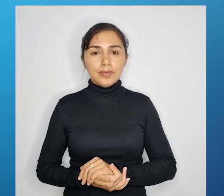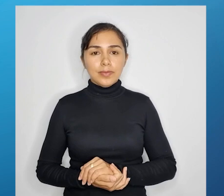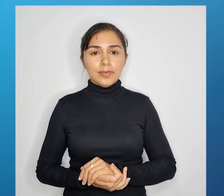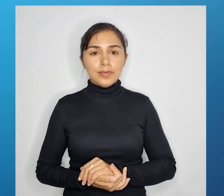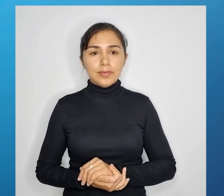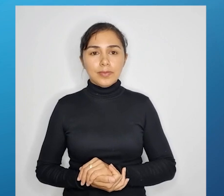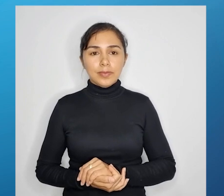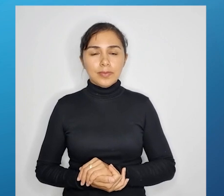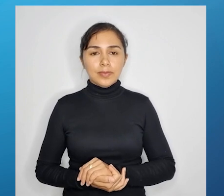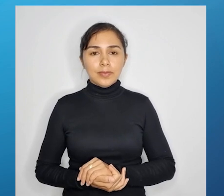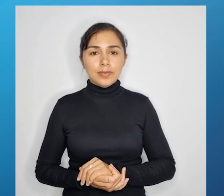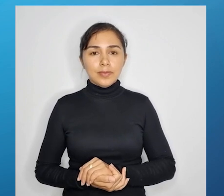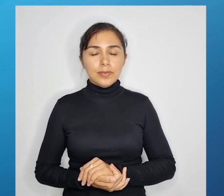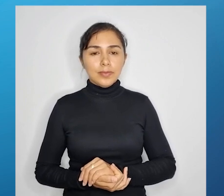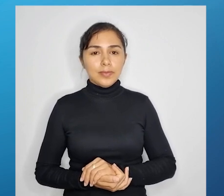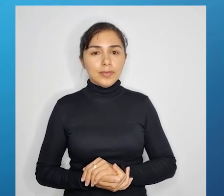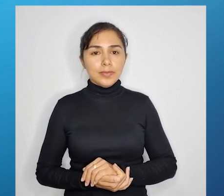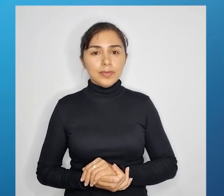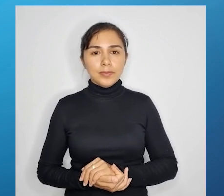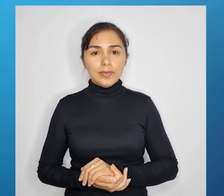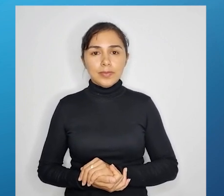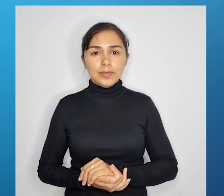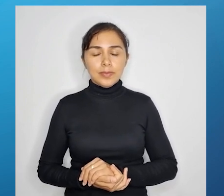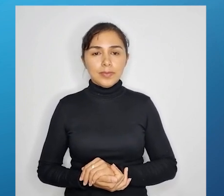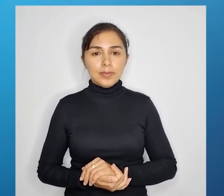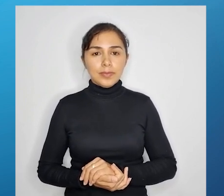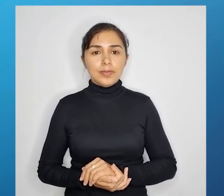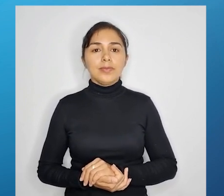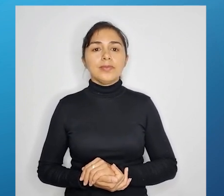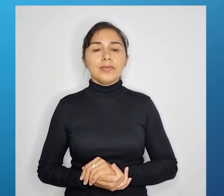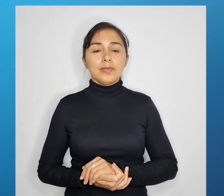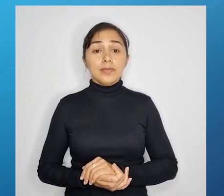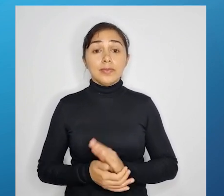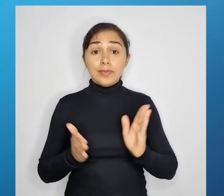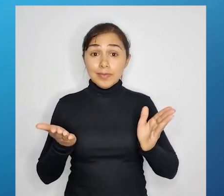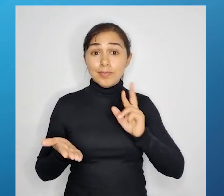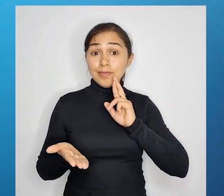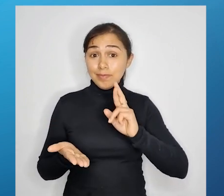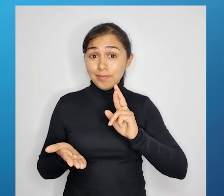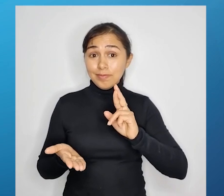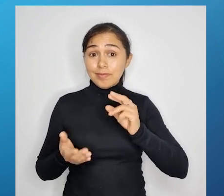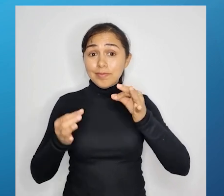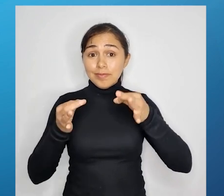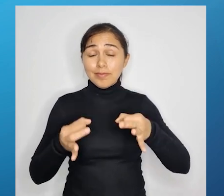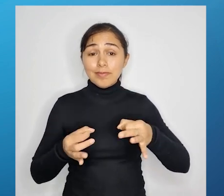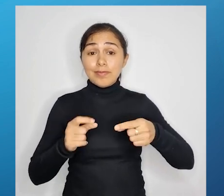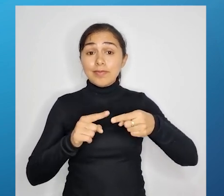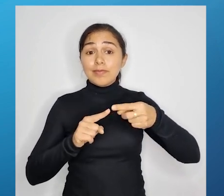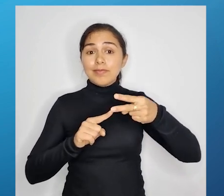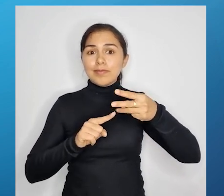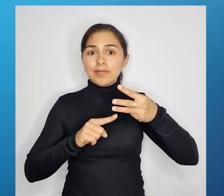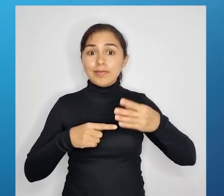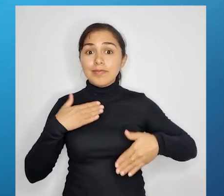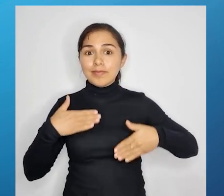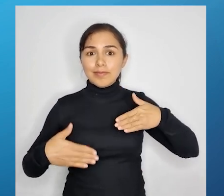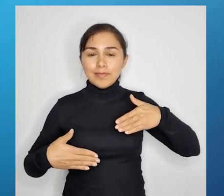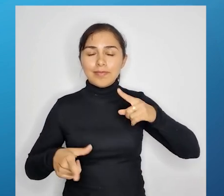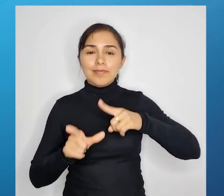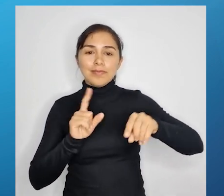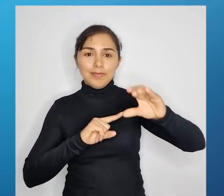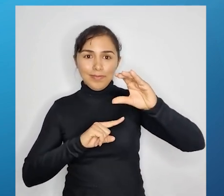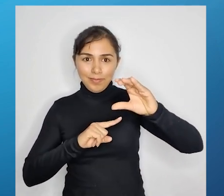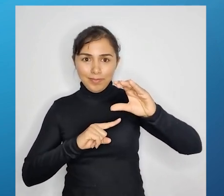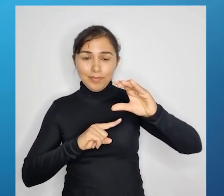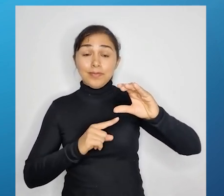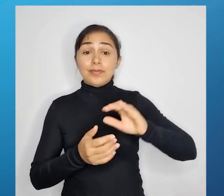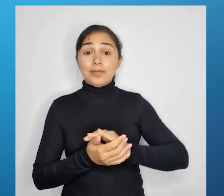tórax e abdômen. Ou letra E, cabeça, massa visceral e abdômen. Qual é a nossa resposta? Letra C,